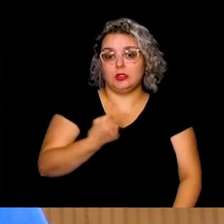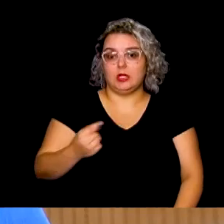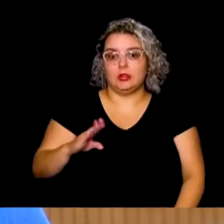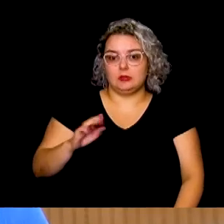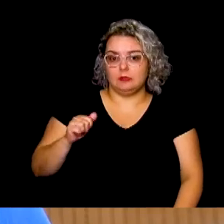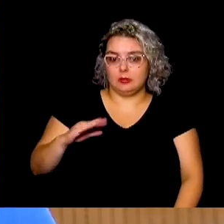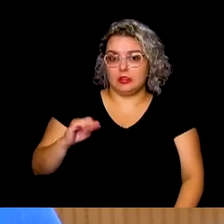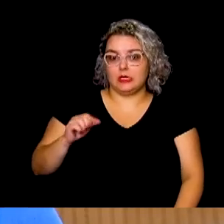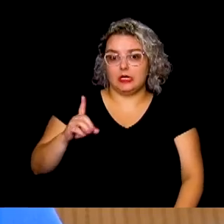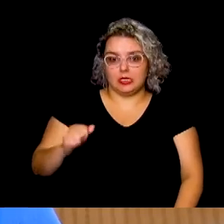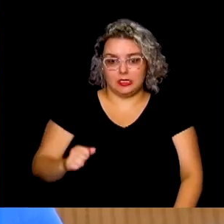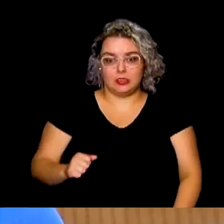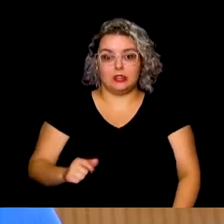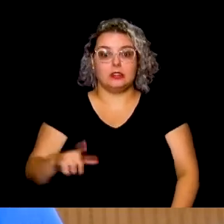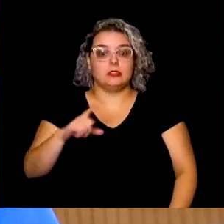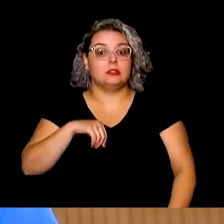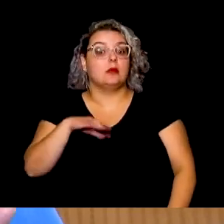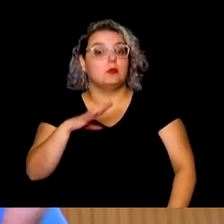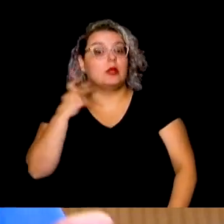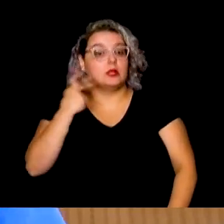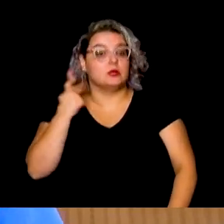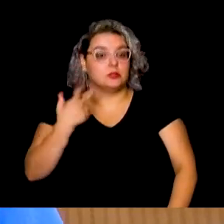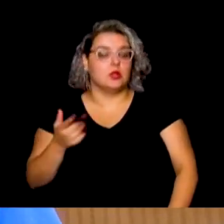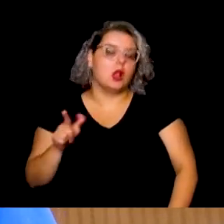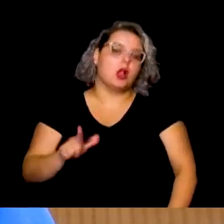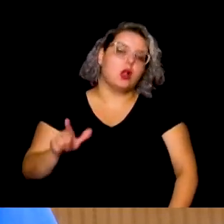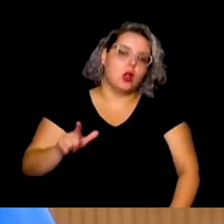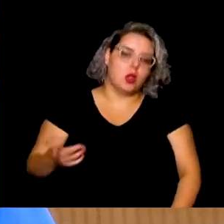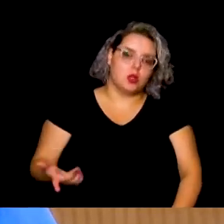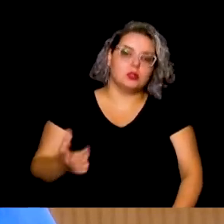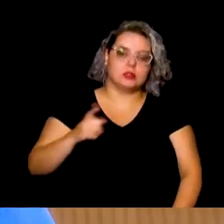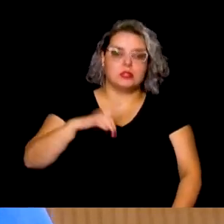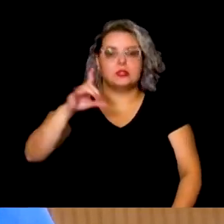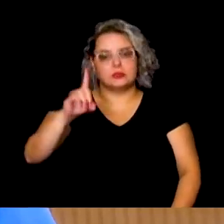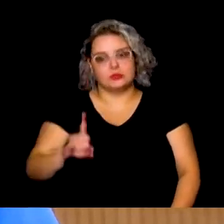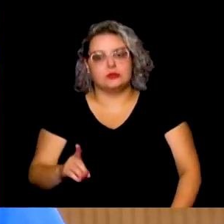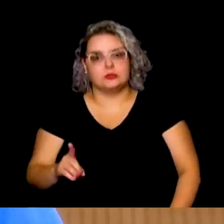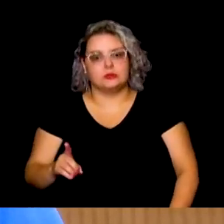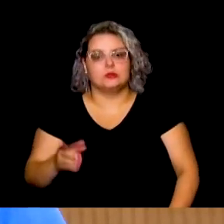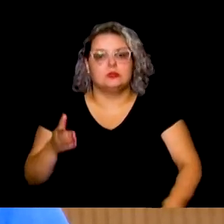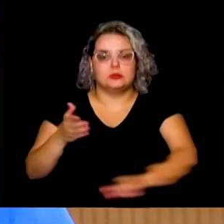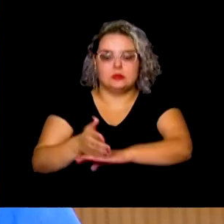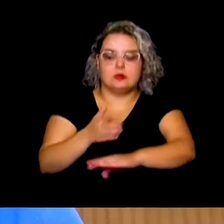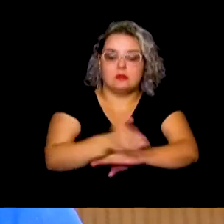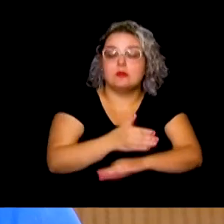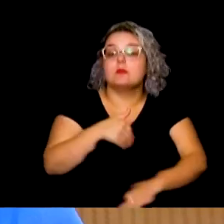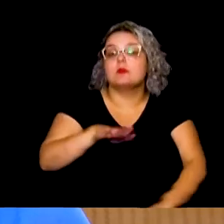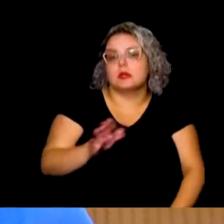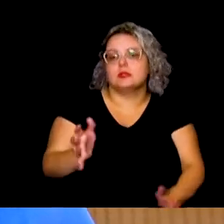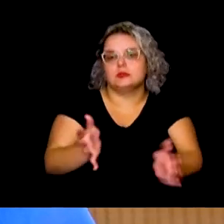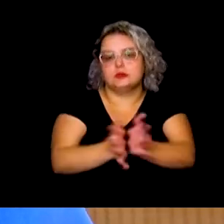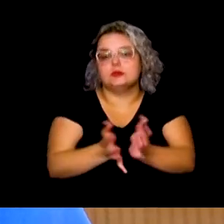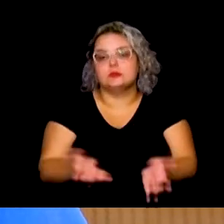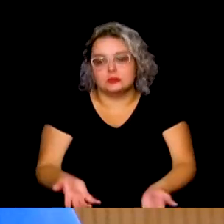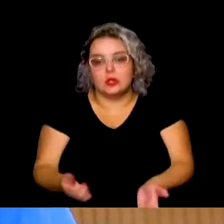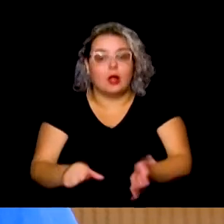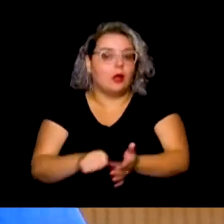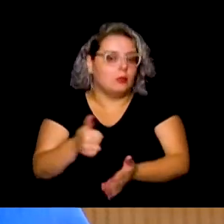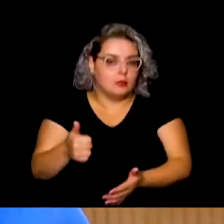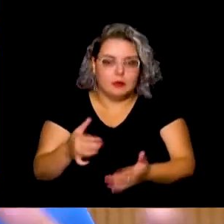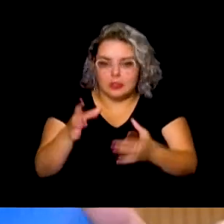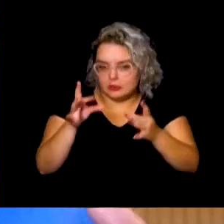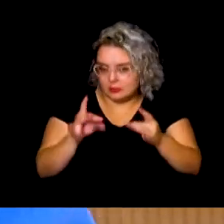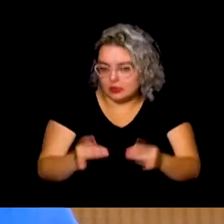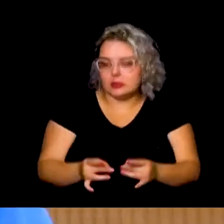bancada as bancadas os partidos que tem mais vereadores obviamente tem direito a ter participado de mais comissões